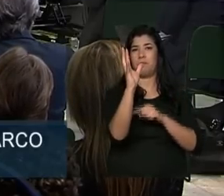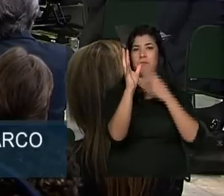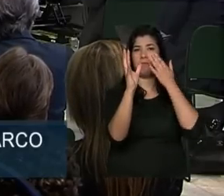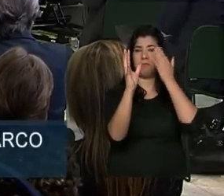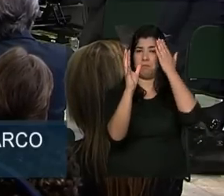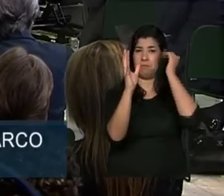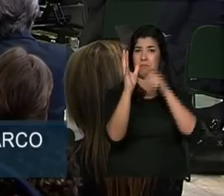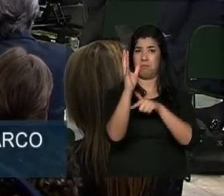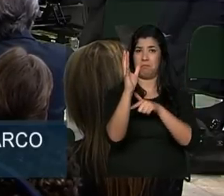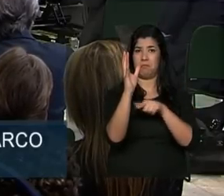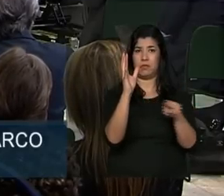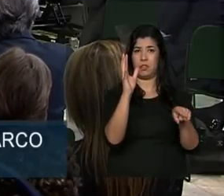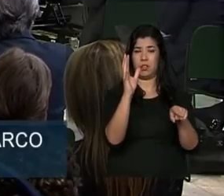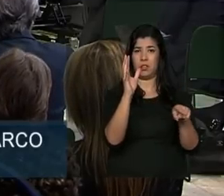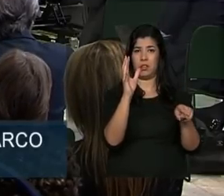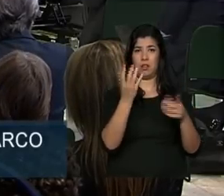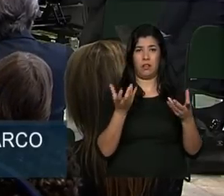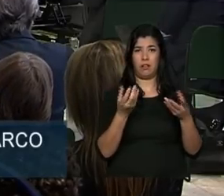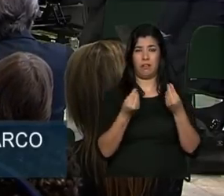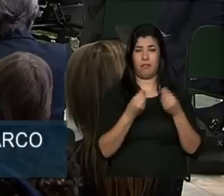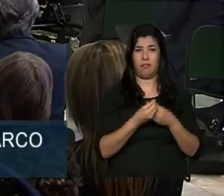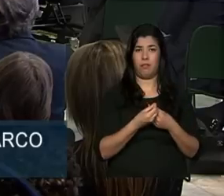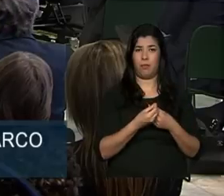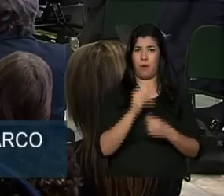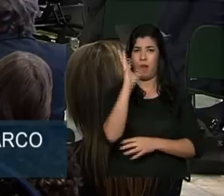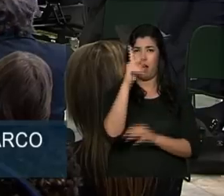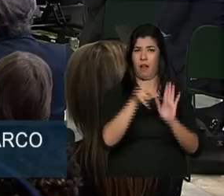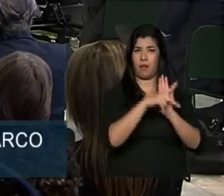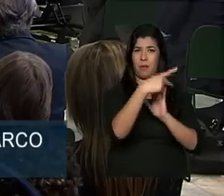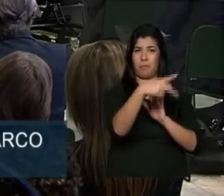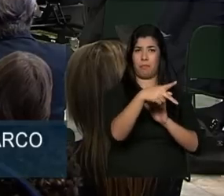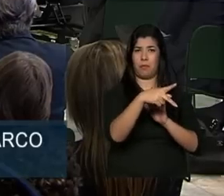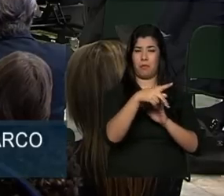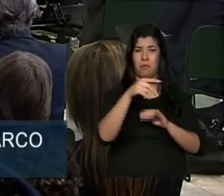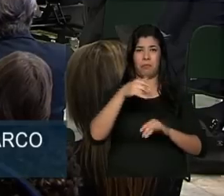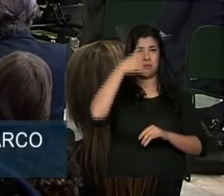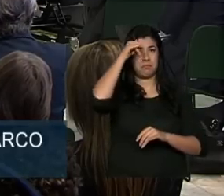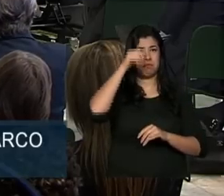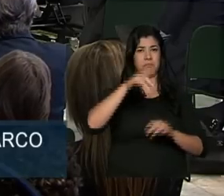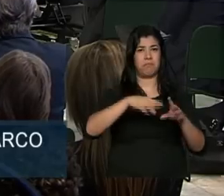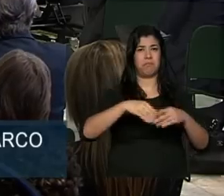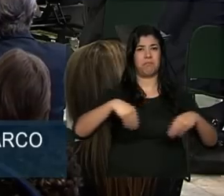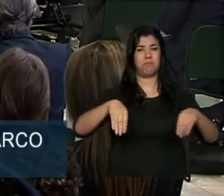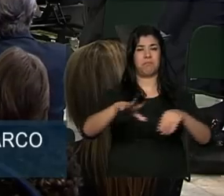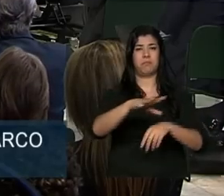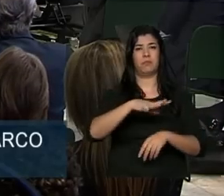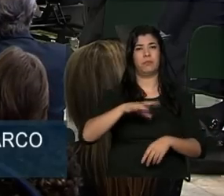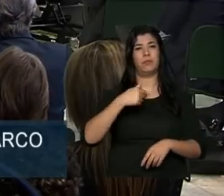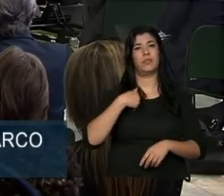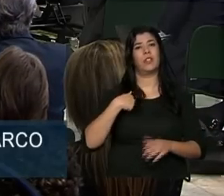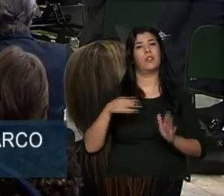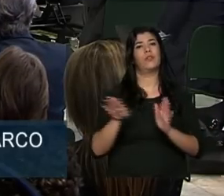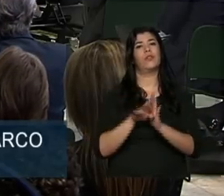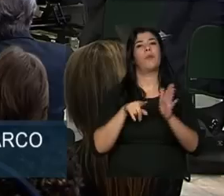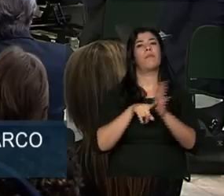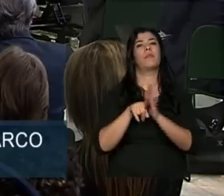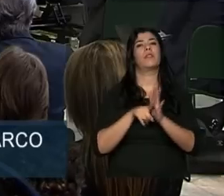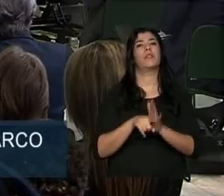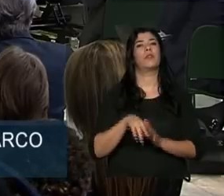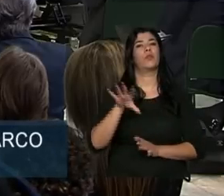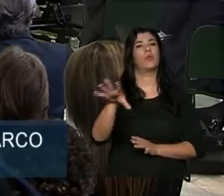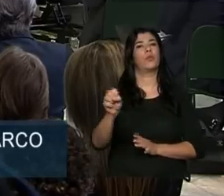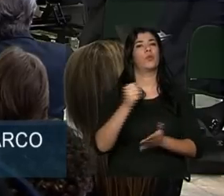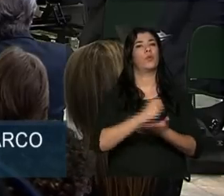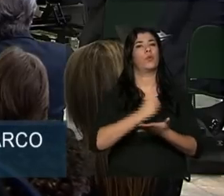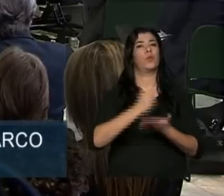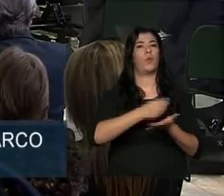senhora não pagou, mas o produto, a espécie, está na sua propriedade. Quando eu gerava o produto e fazia o